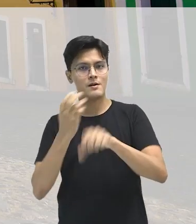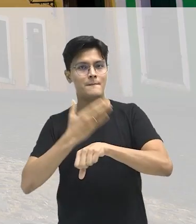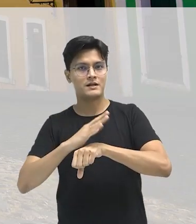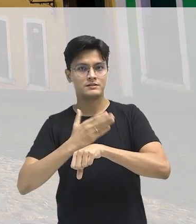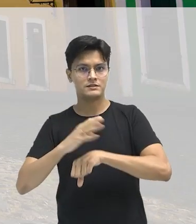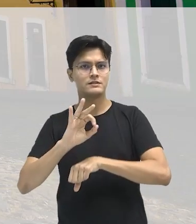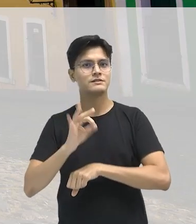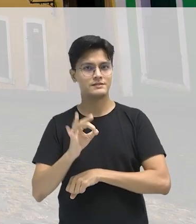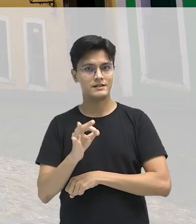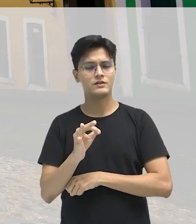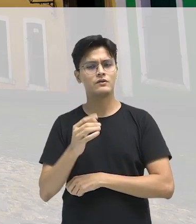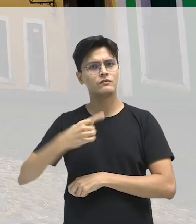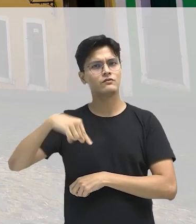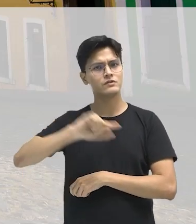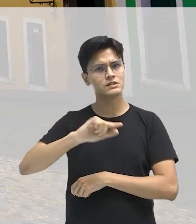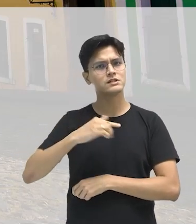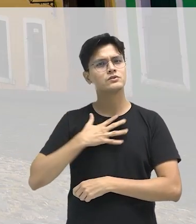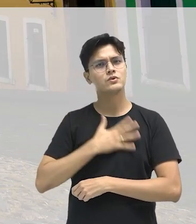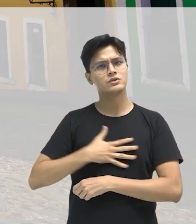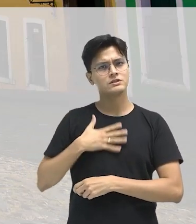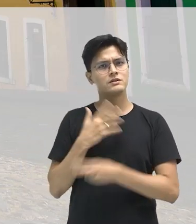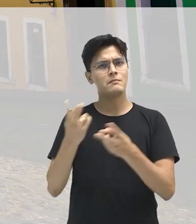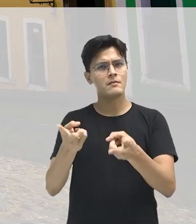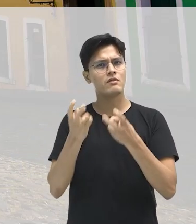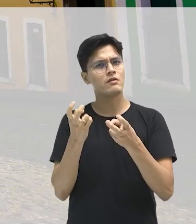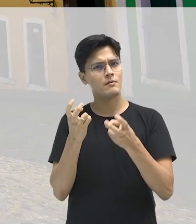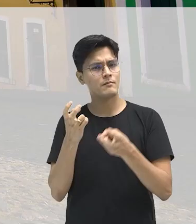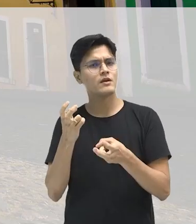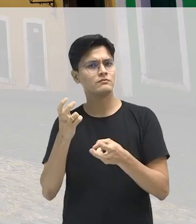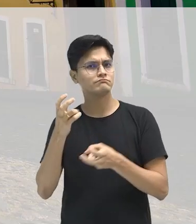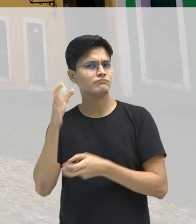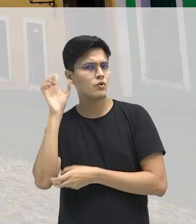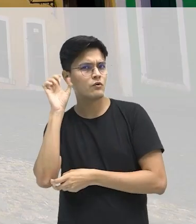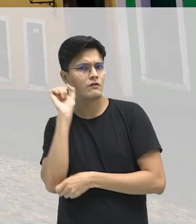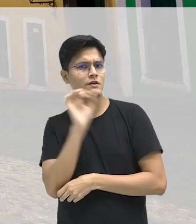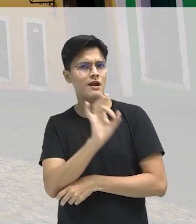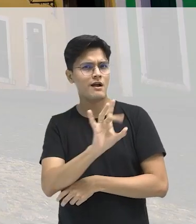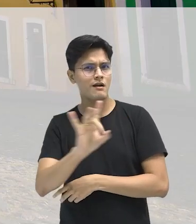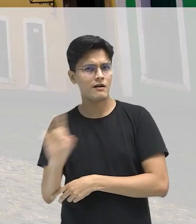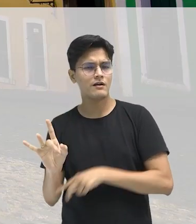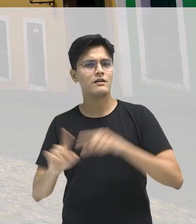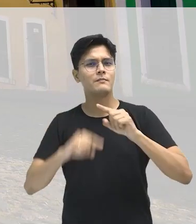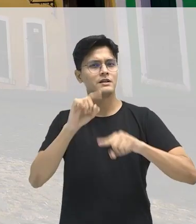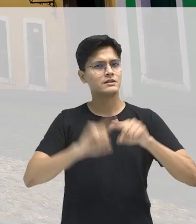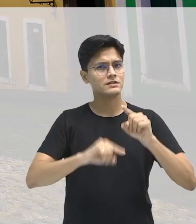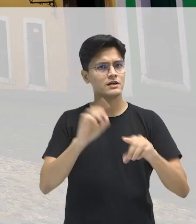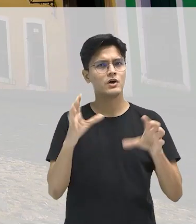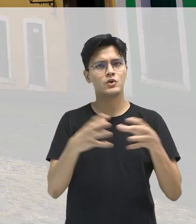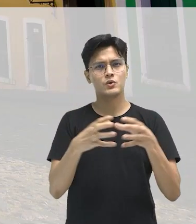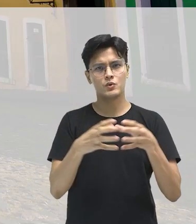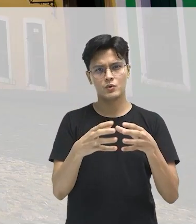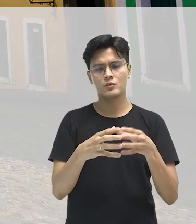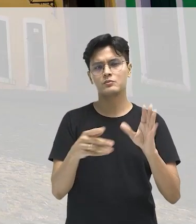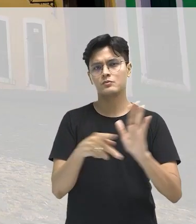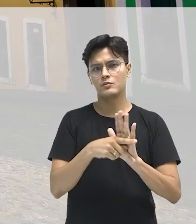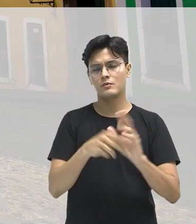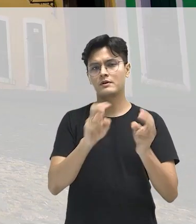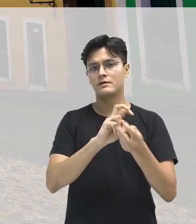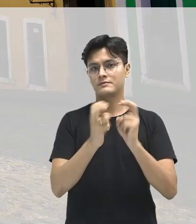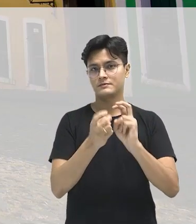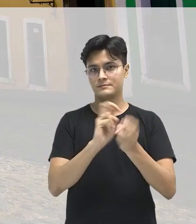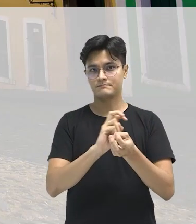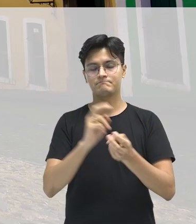E aí, vocês gostaram de perceber, de ouvir cada um dos instrumentos? Bem legal, não é mesmo?